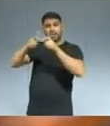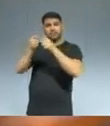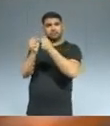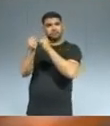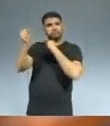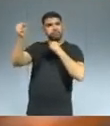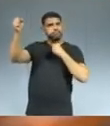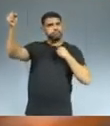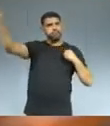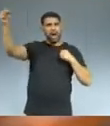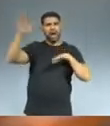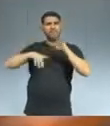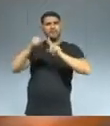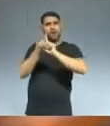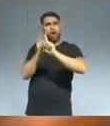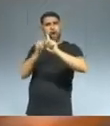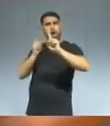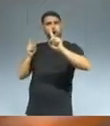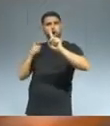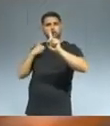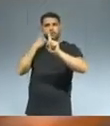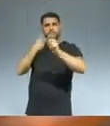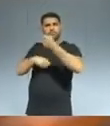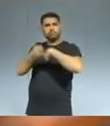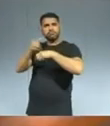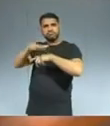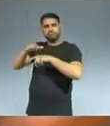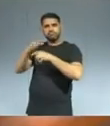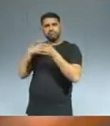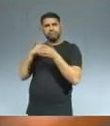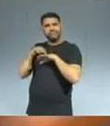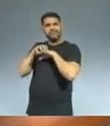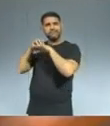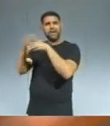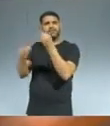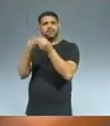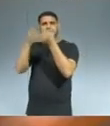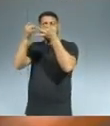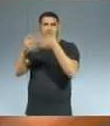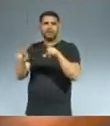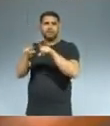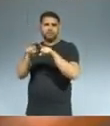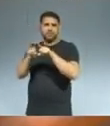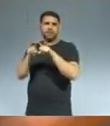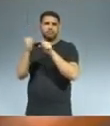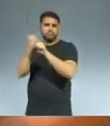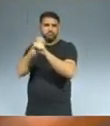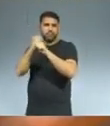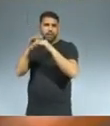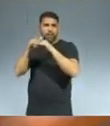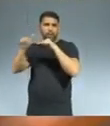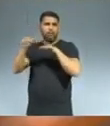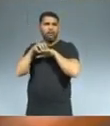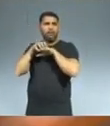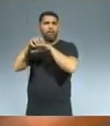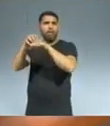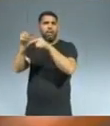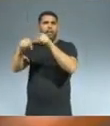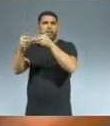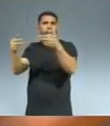numa região extensa muitas vezes isolada longe distante do mercado consumidor EA gente tá falando também na questão da infraestrutura